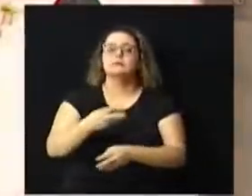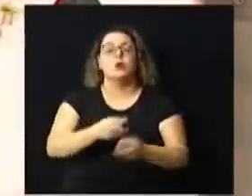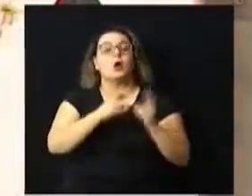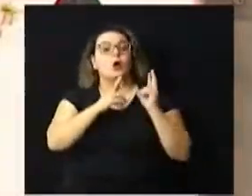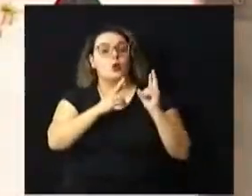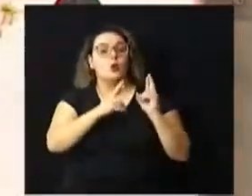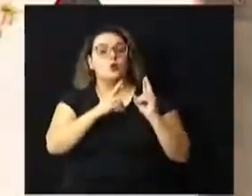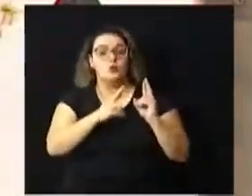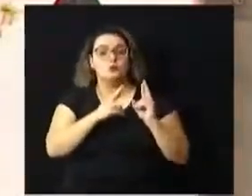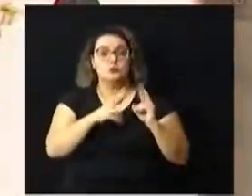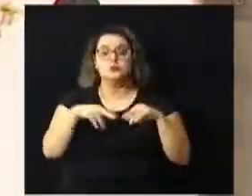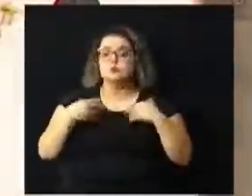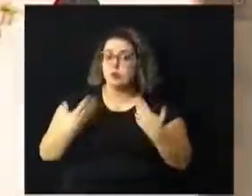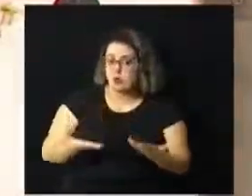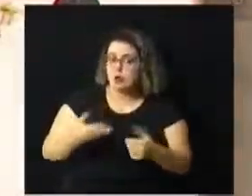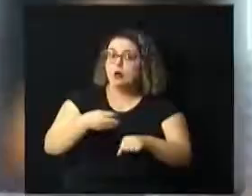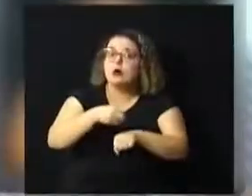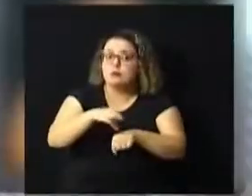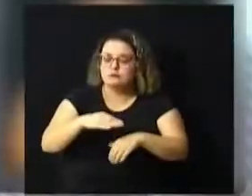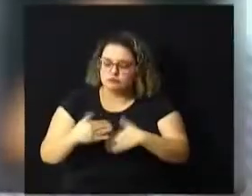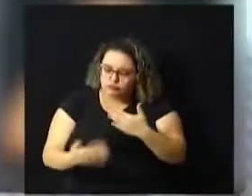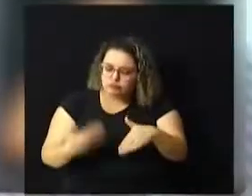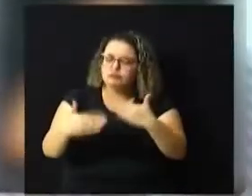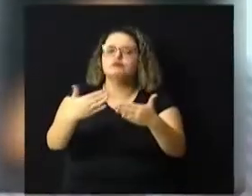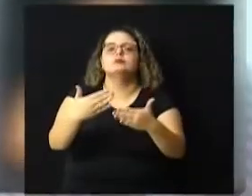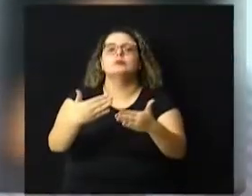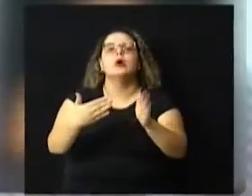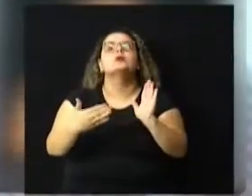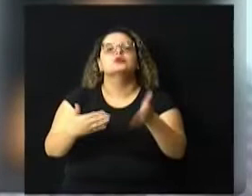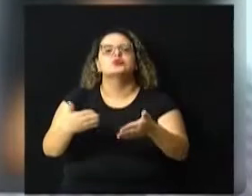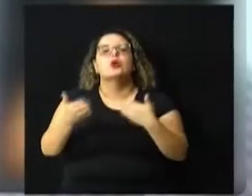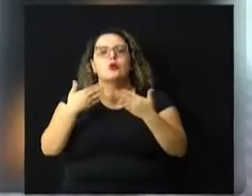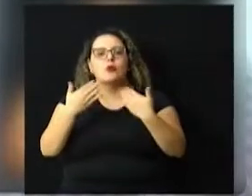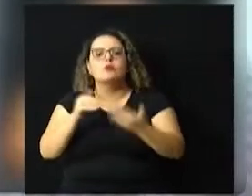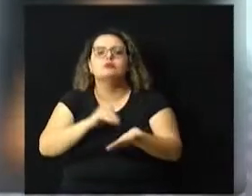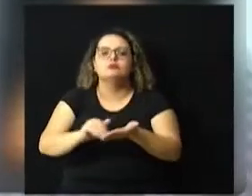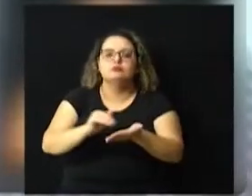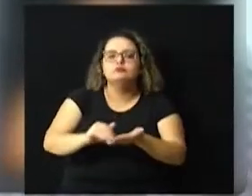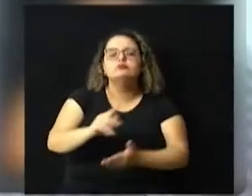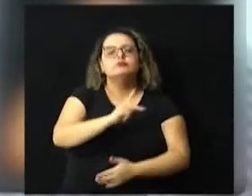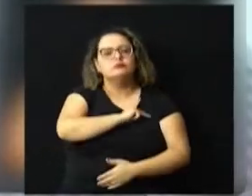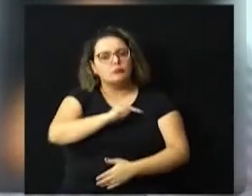Então, eu espero que essa indicação avance. Já falei com o